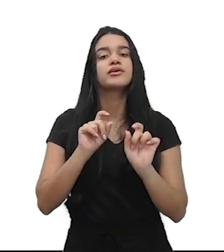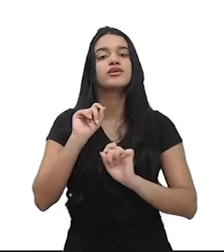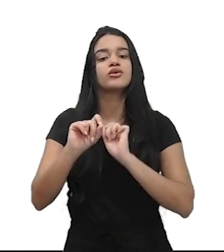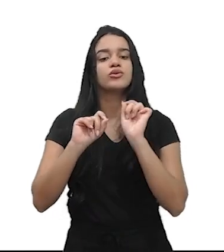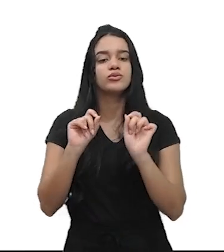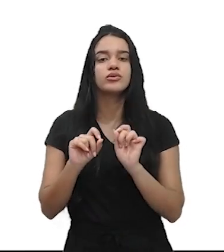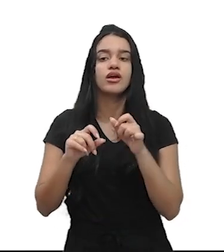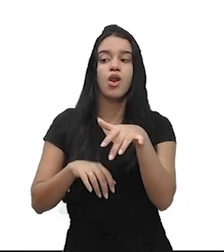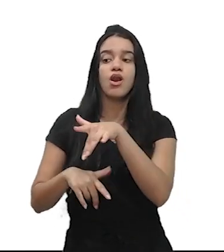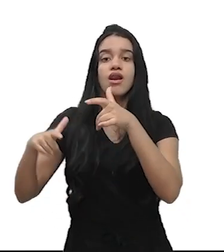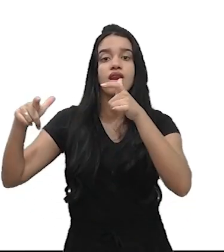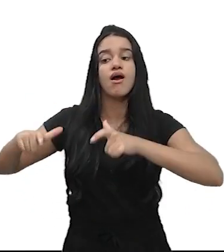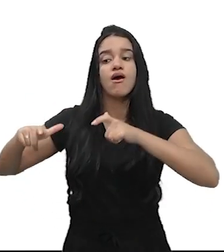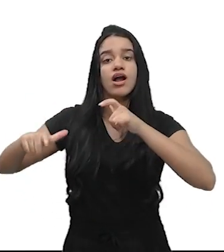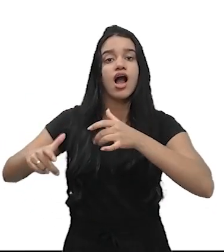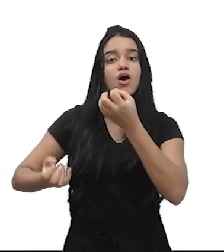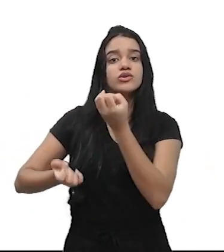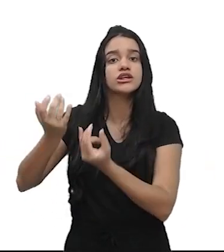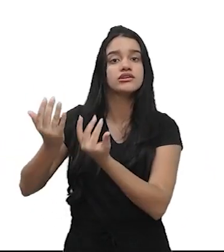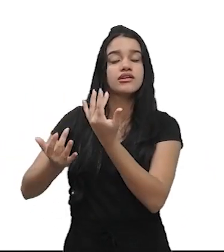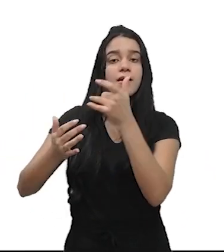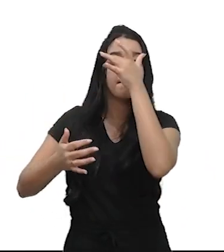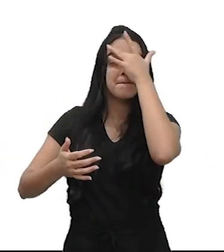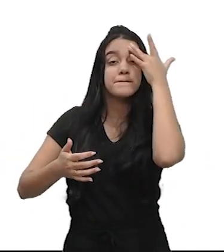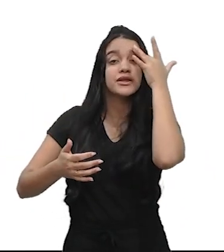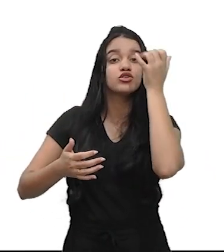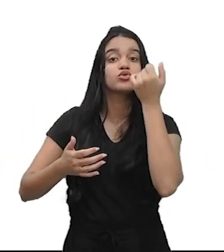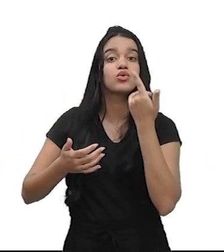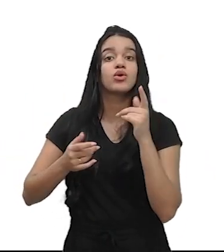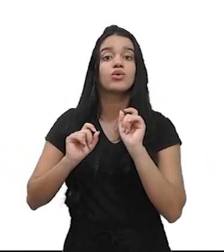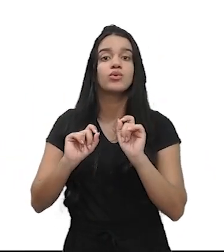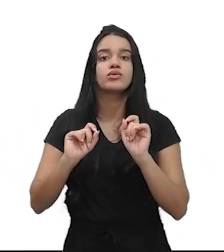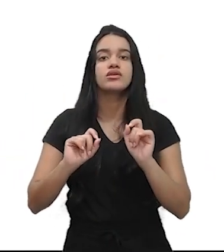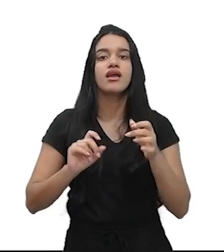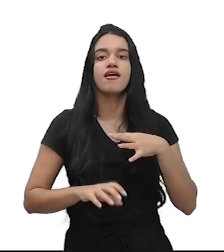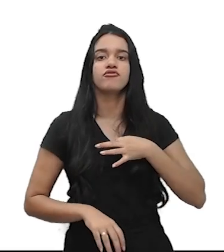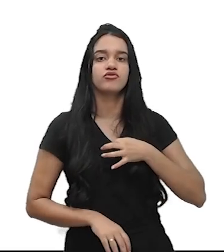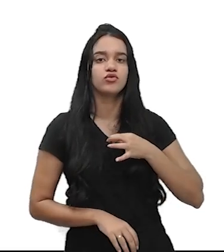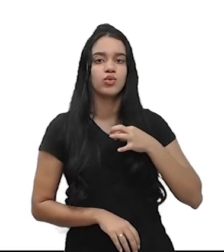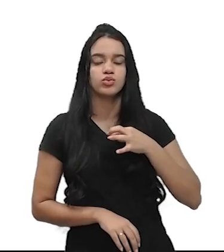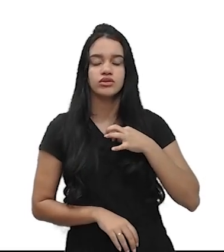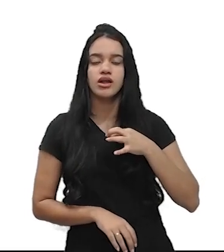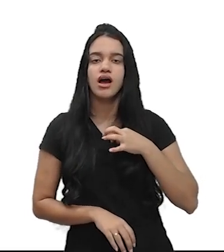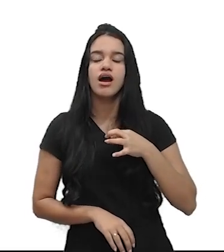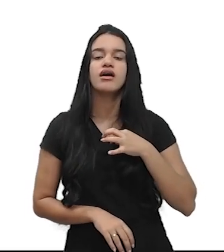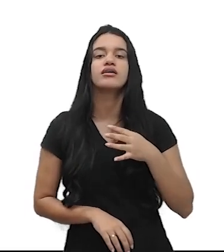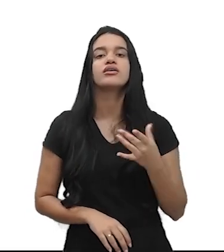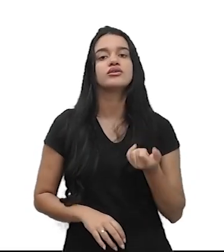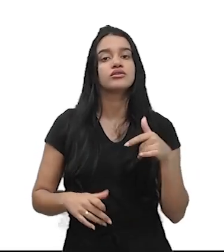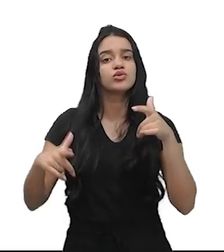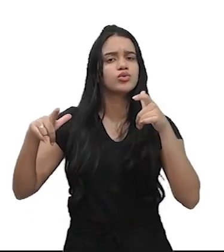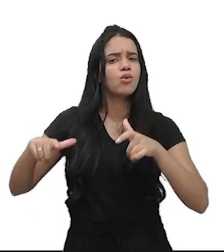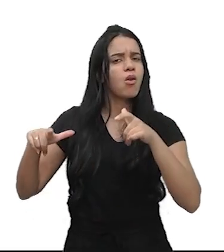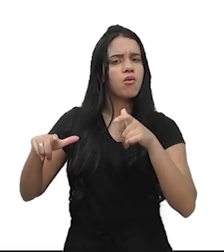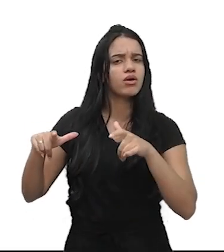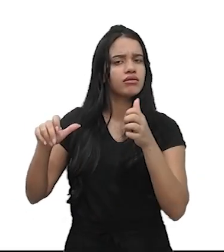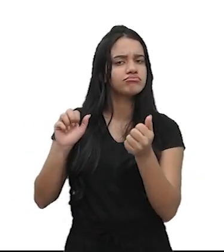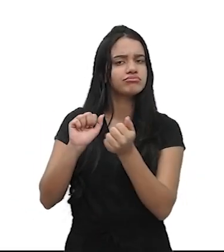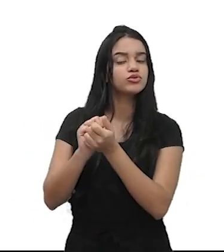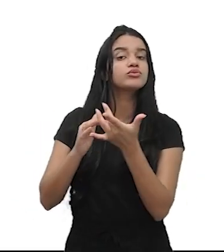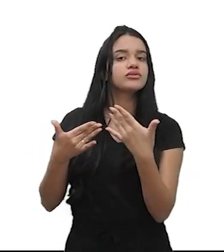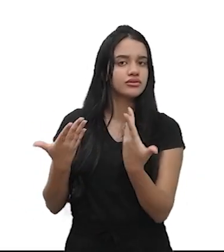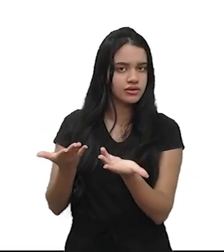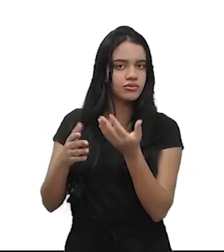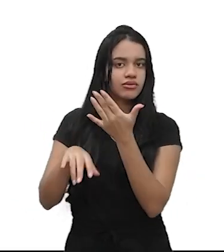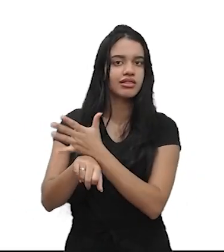brigada de incêndio, ela deve ser composta por pessoas voluntárias, que passam a maior parte do tempo no mesmo local e são